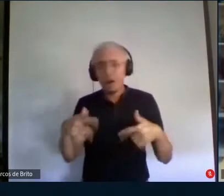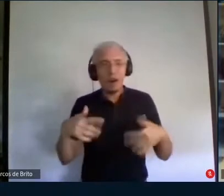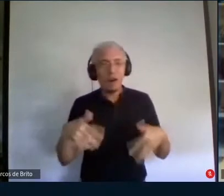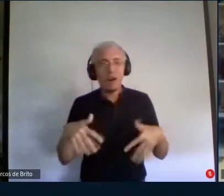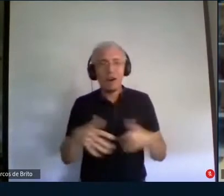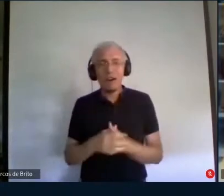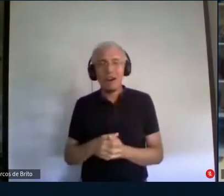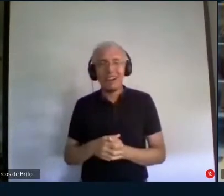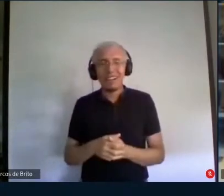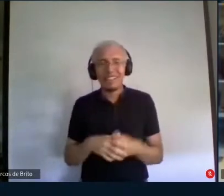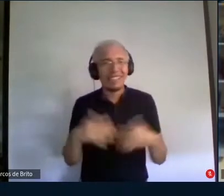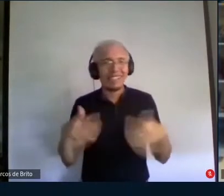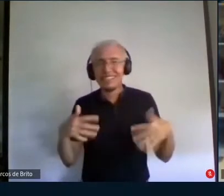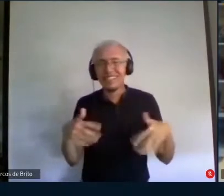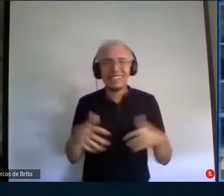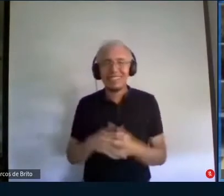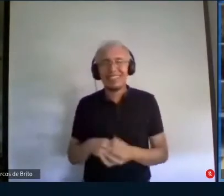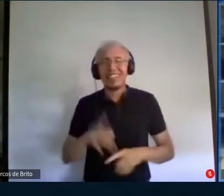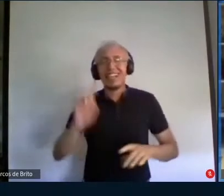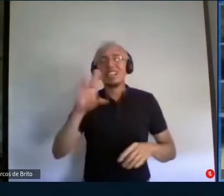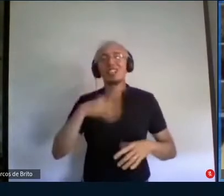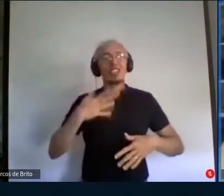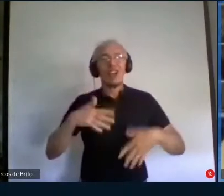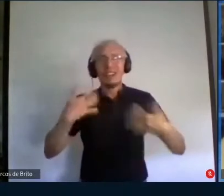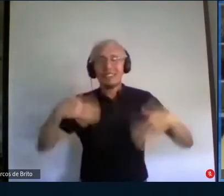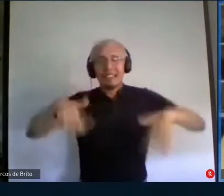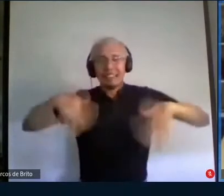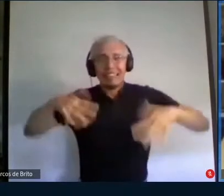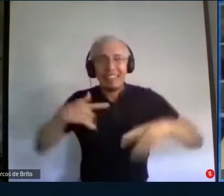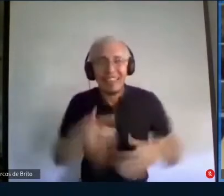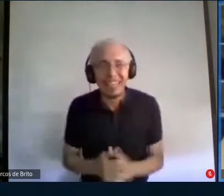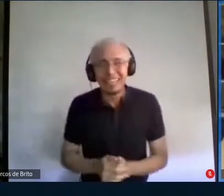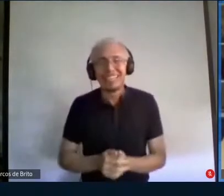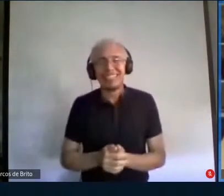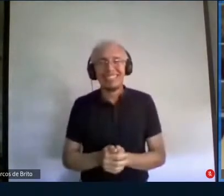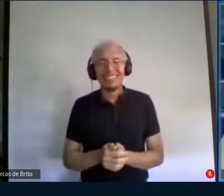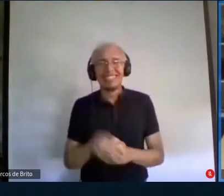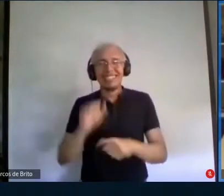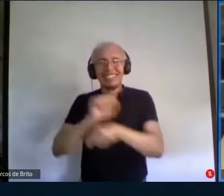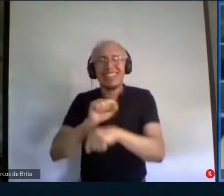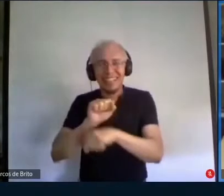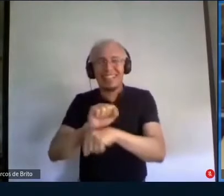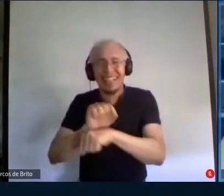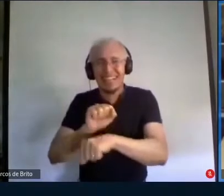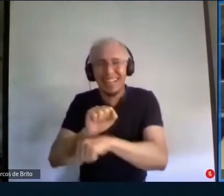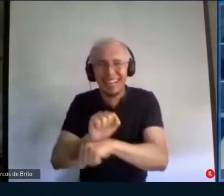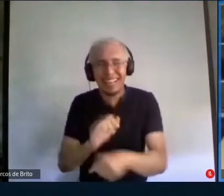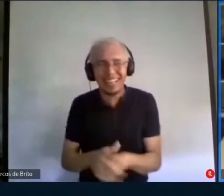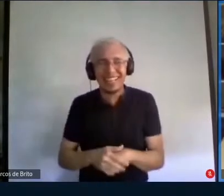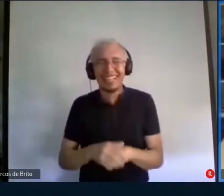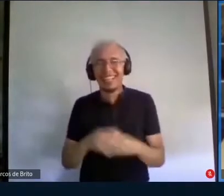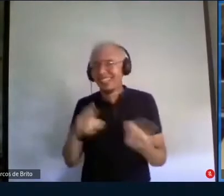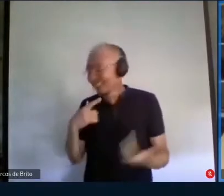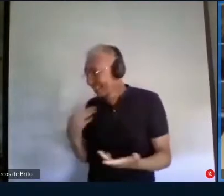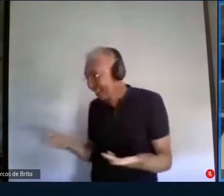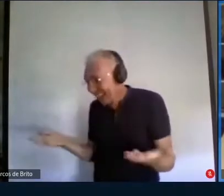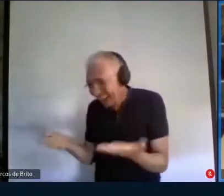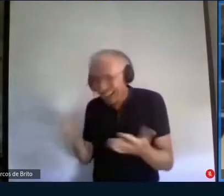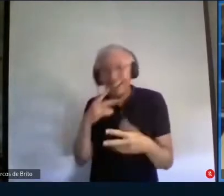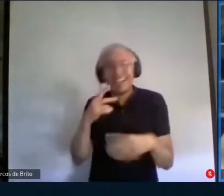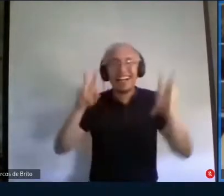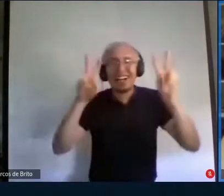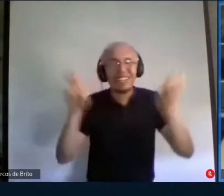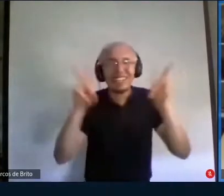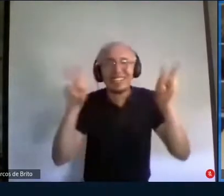mais suspense que a Tuxi está fazendo isso. Para, né? Tuxi! Eu escrevi o título e agora eu não estou conseguindo ler. Eu não